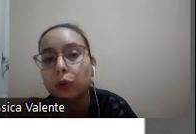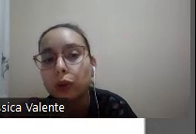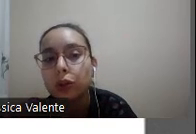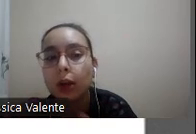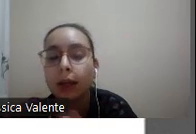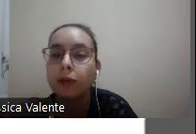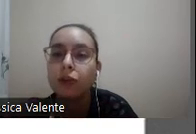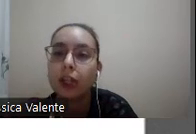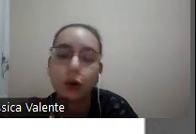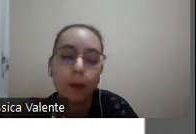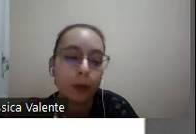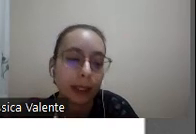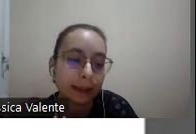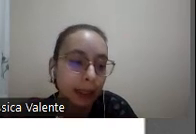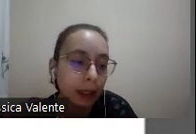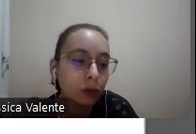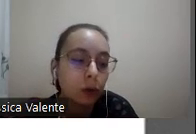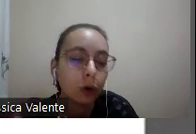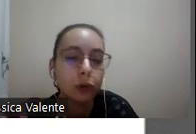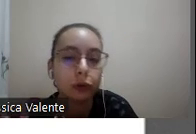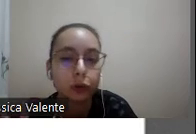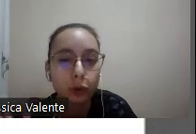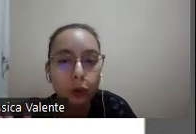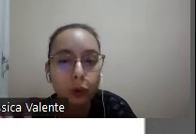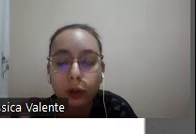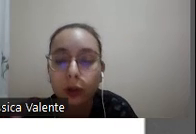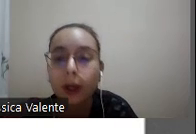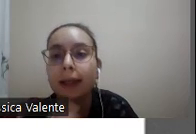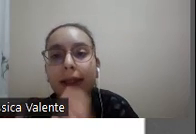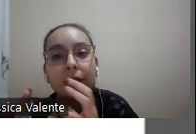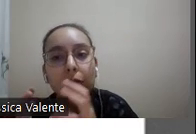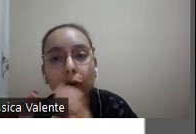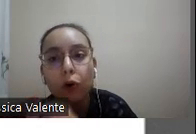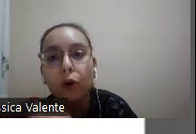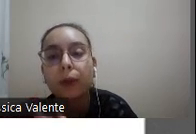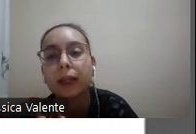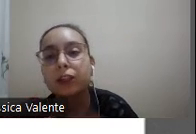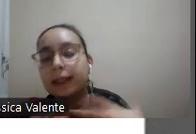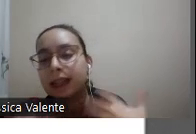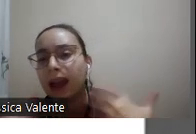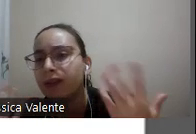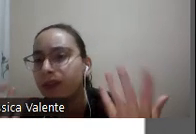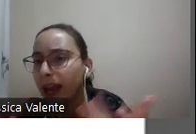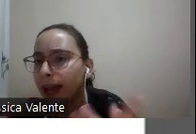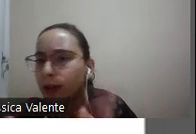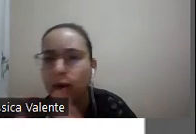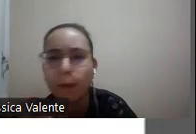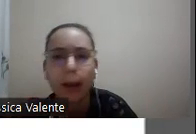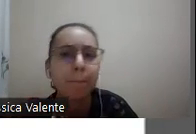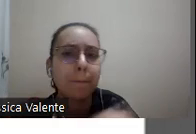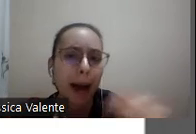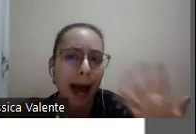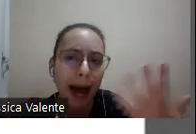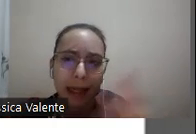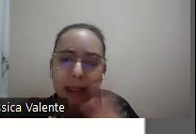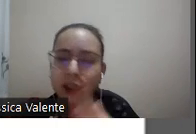dos Surdos, que é um dia de comemoração do orgulho surdo, desse grupo que eles fazem eventos, vão